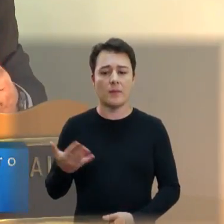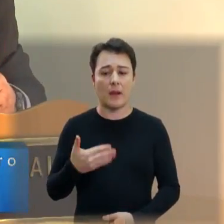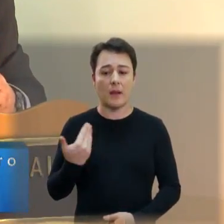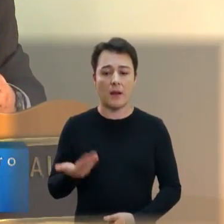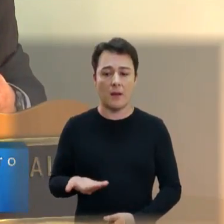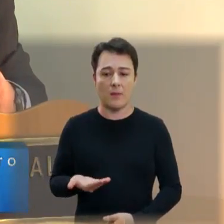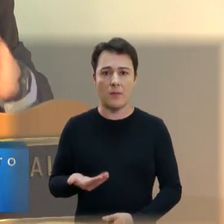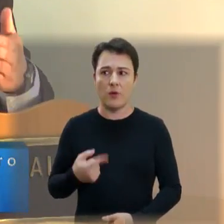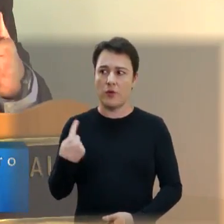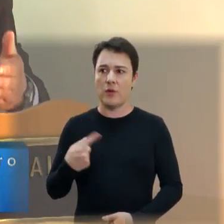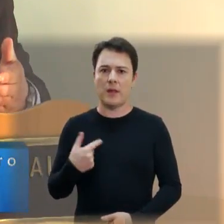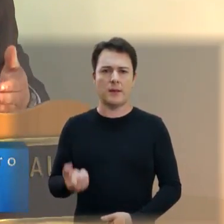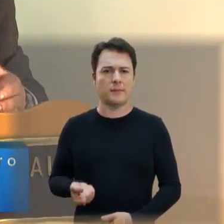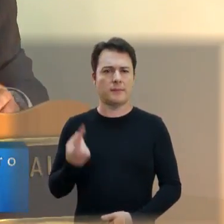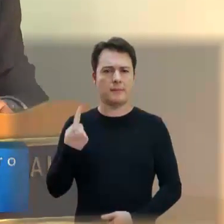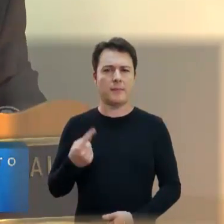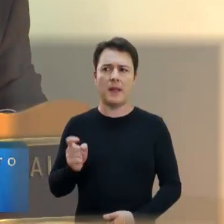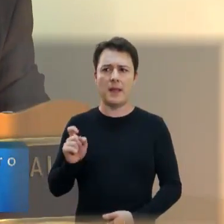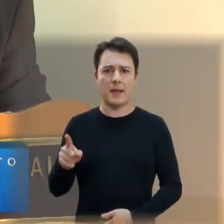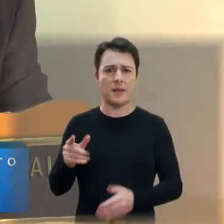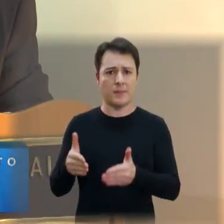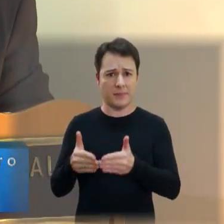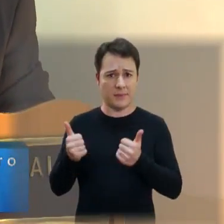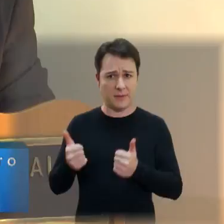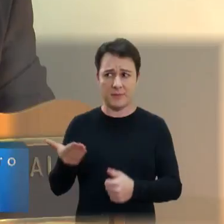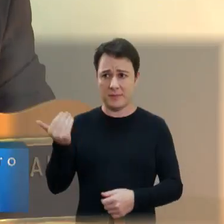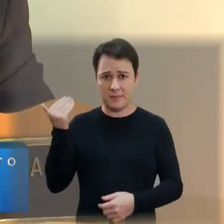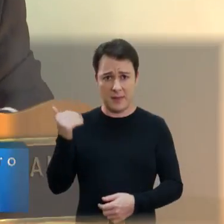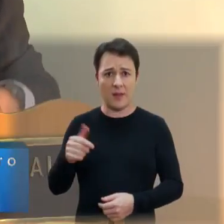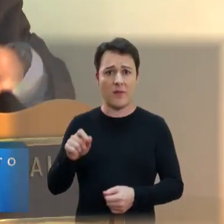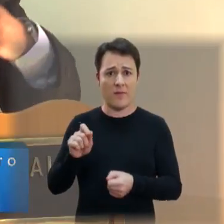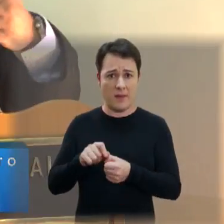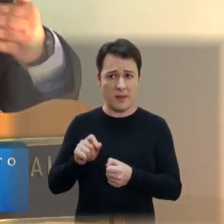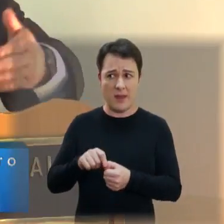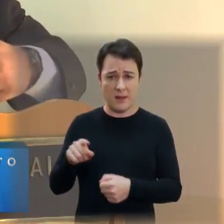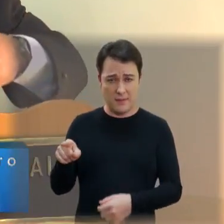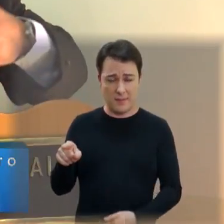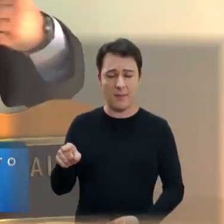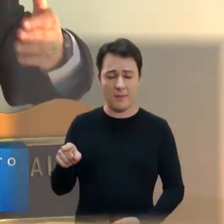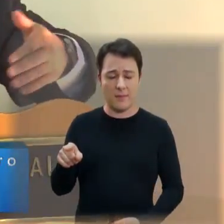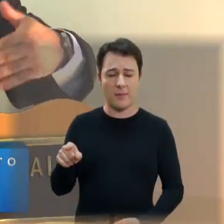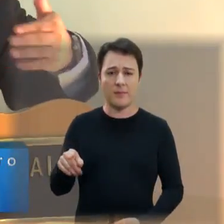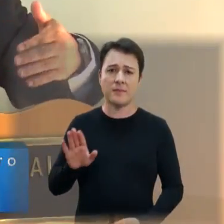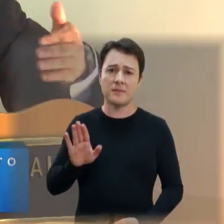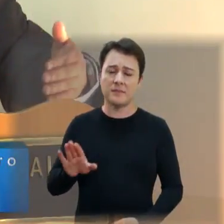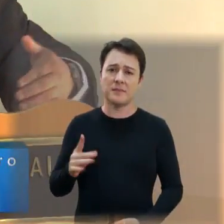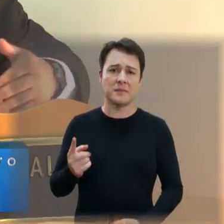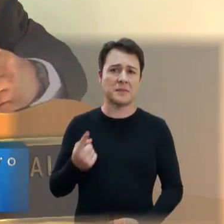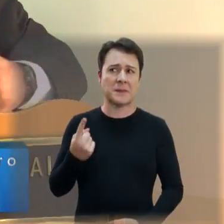por estranheza, esse pedido que foi feito na ocasião foi uma coisa até